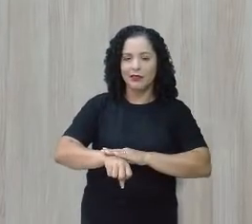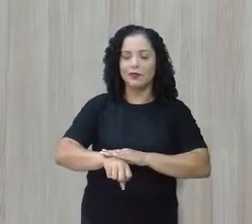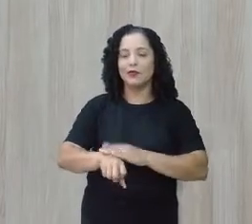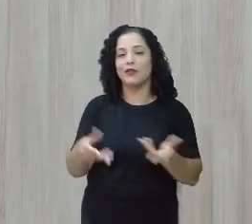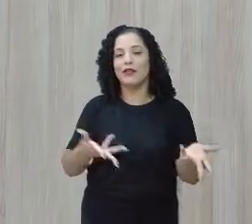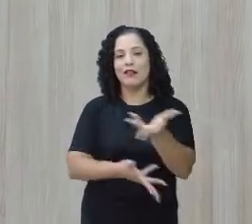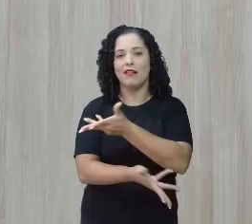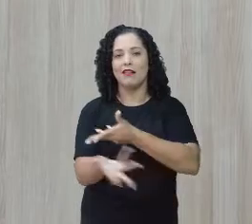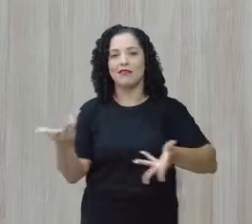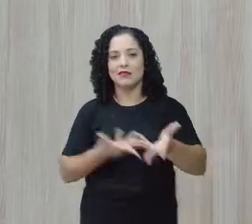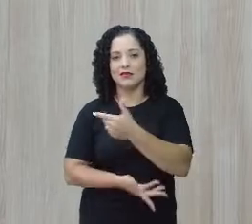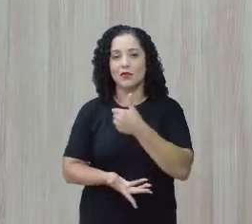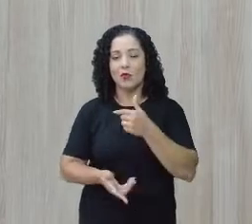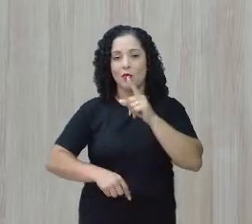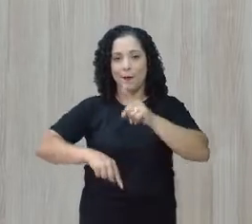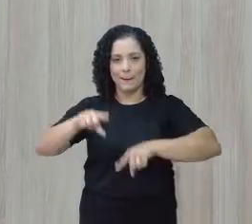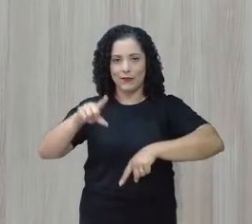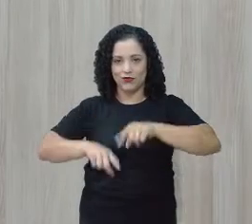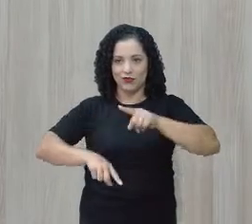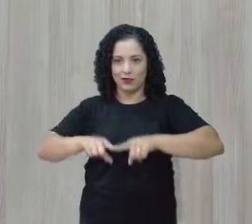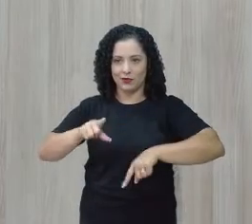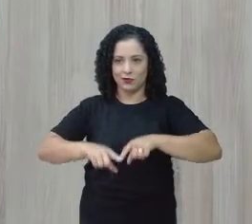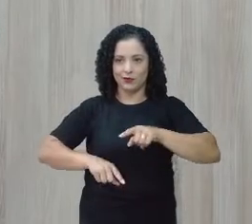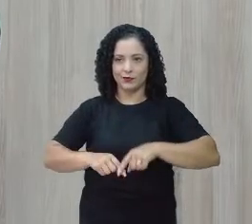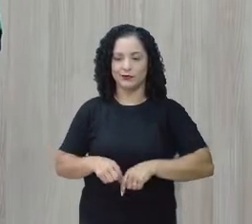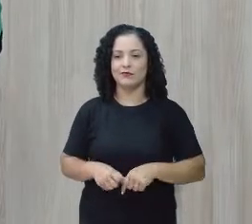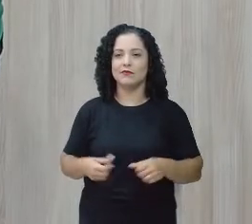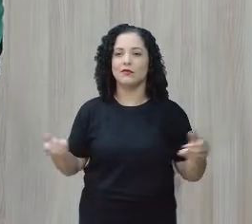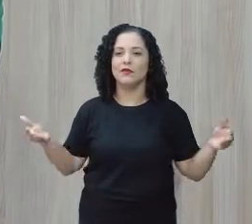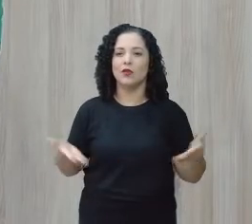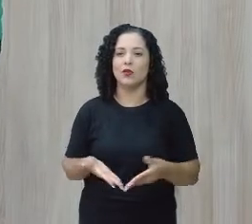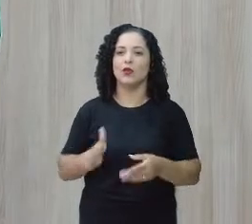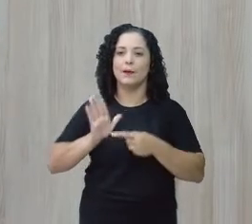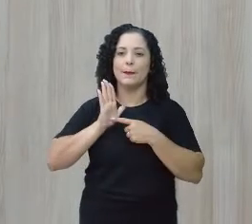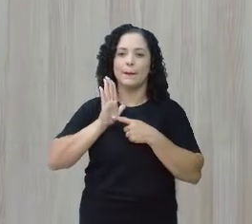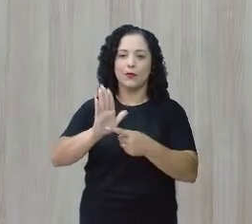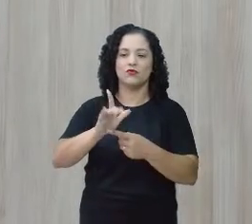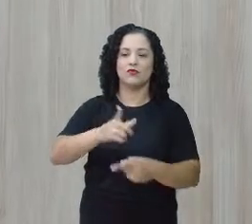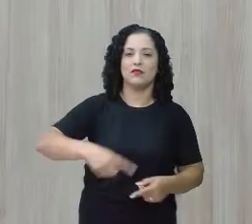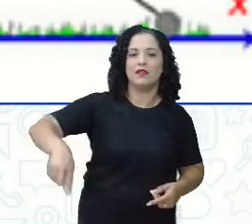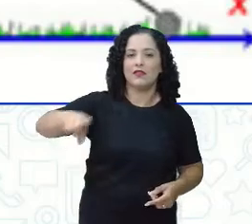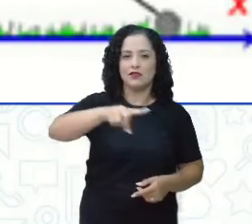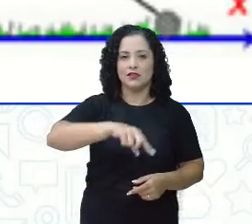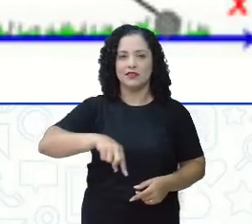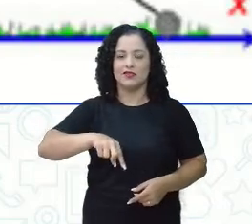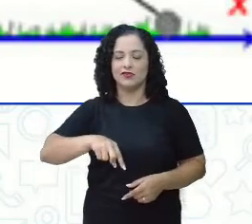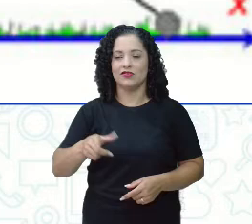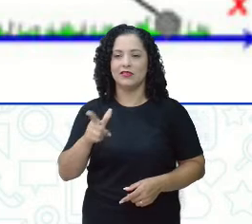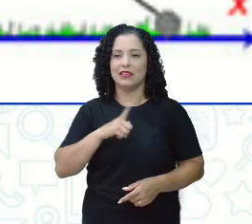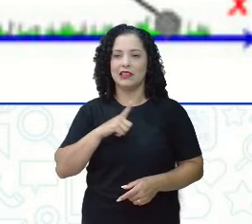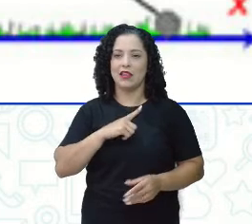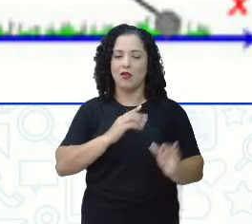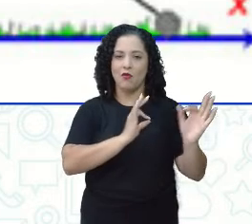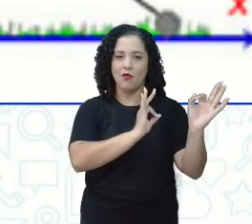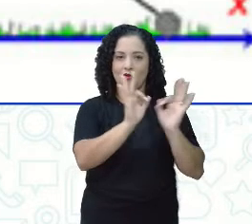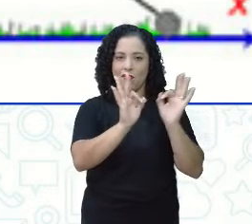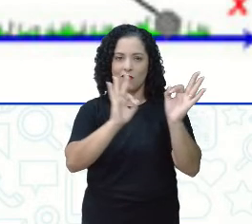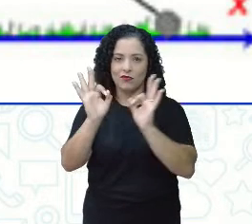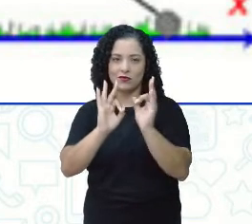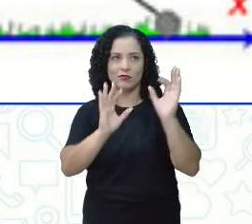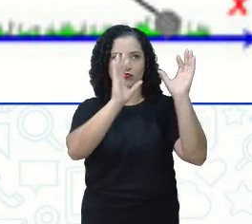aí a um objeto. E aí o que eu estou trazendo para vocês? Também aqui fiz uma montagem na questão